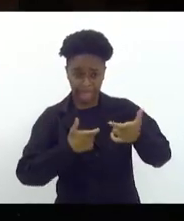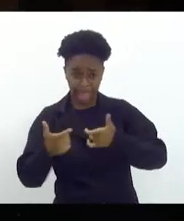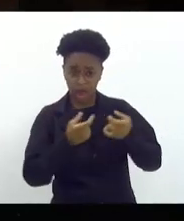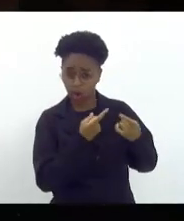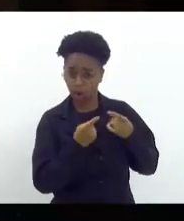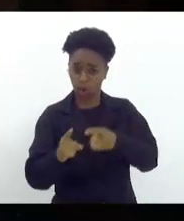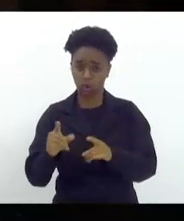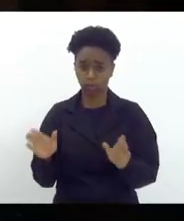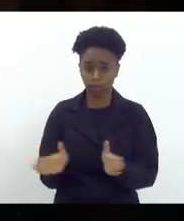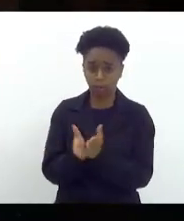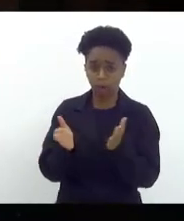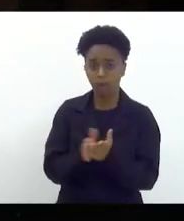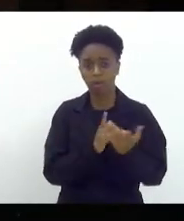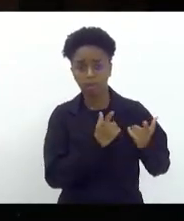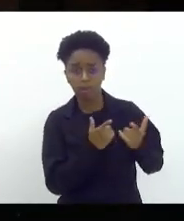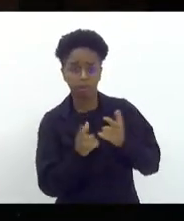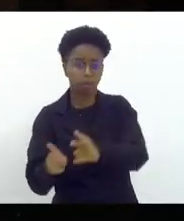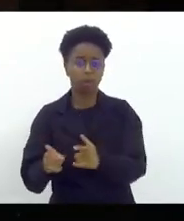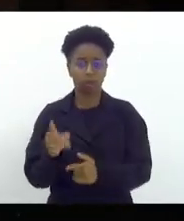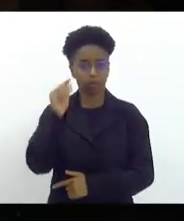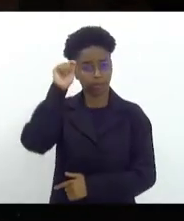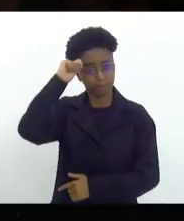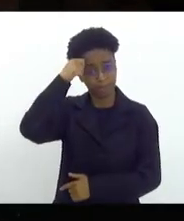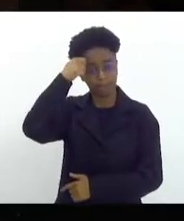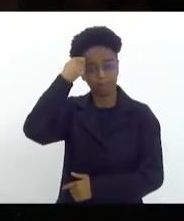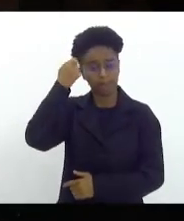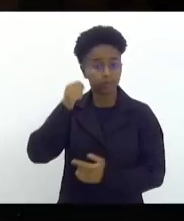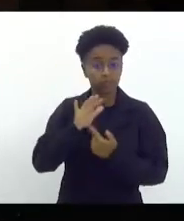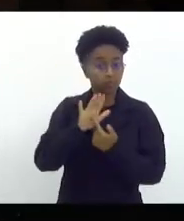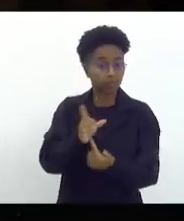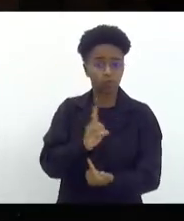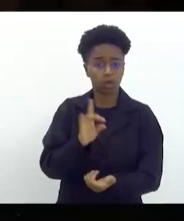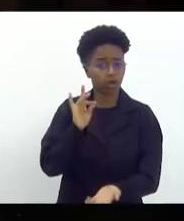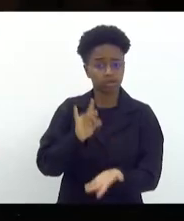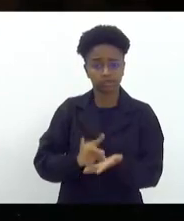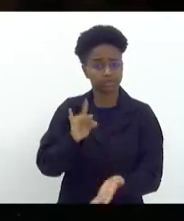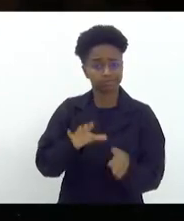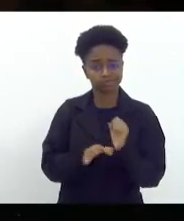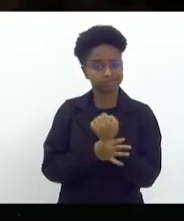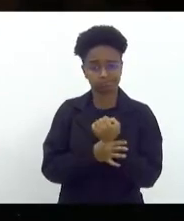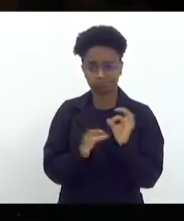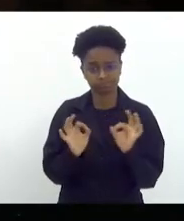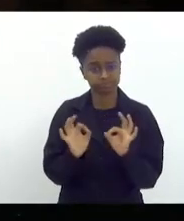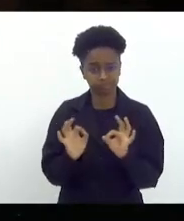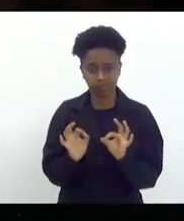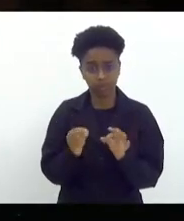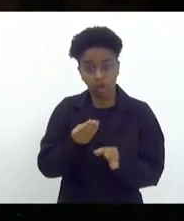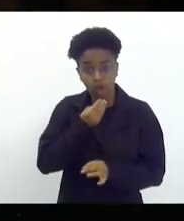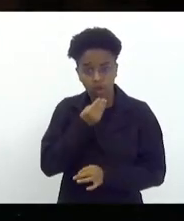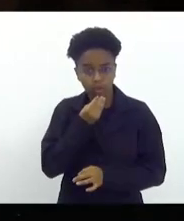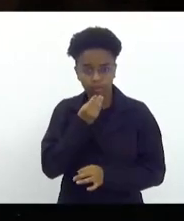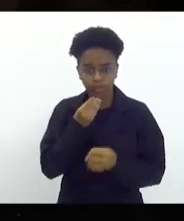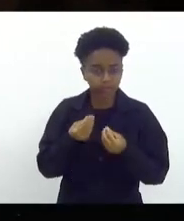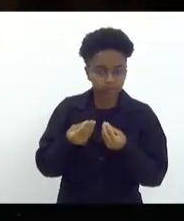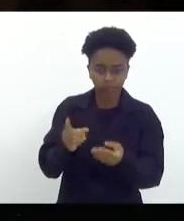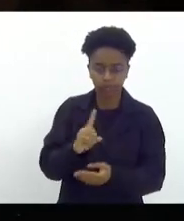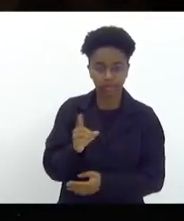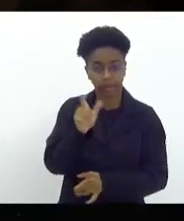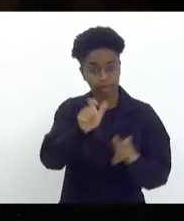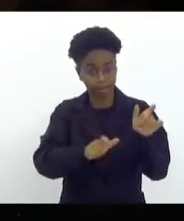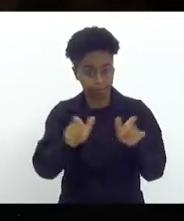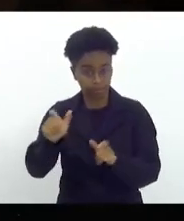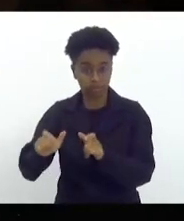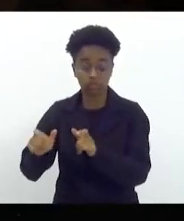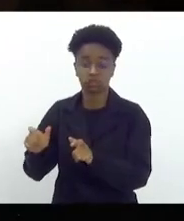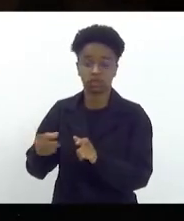pobres e a Negritude ela não traz efetivamente segurança obviamente nem para as pessoas que